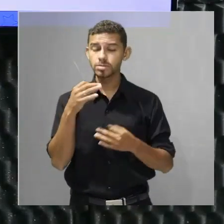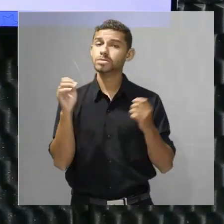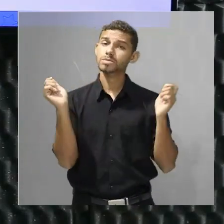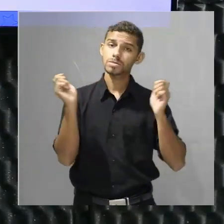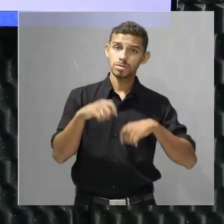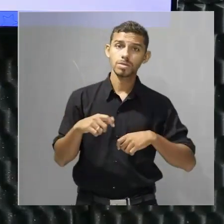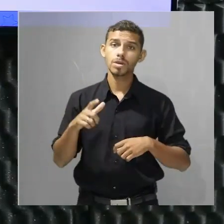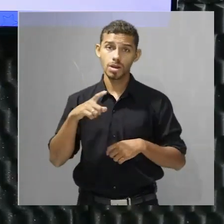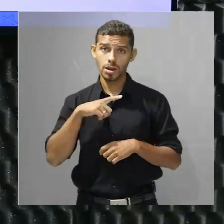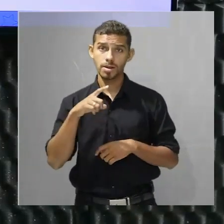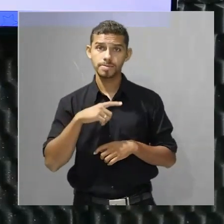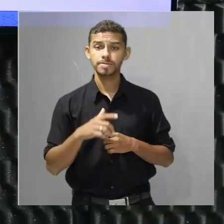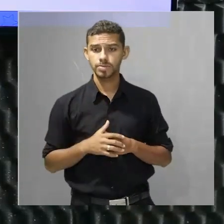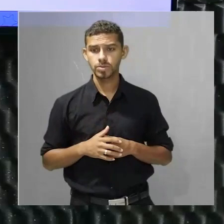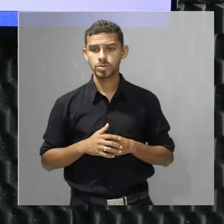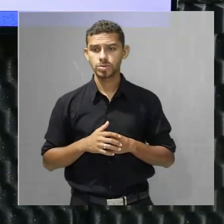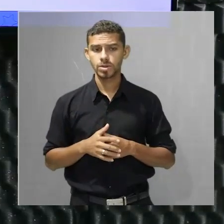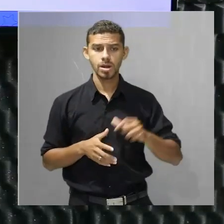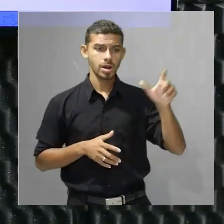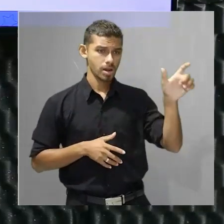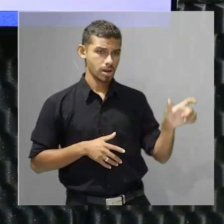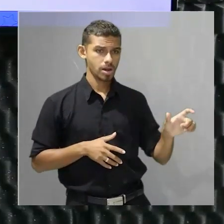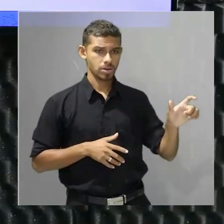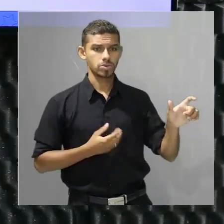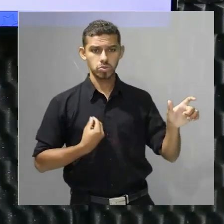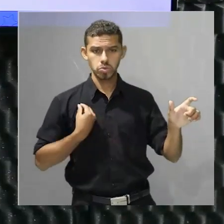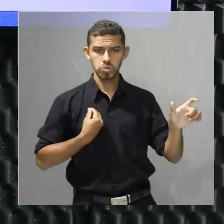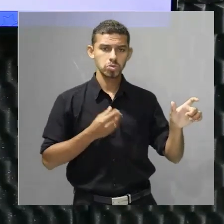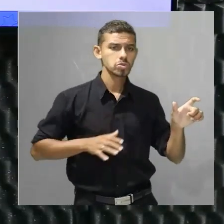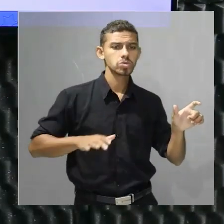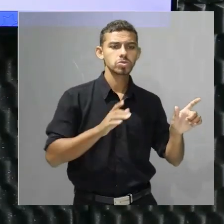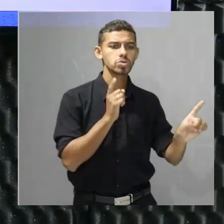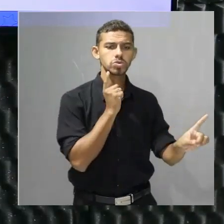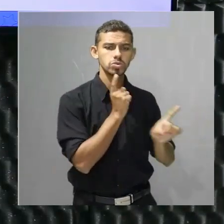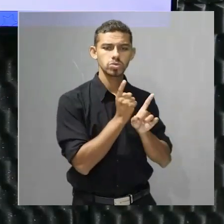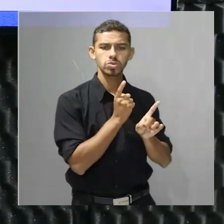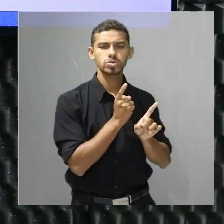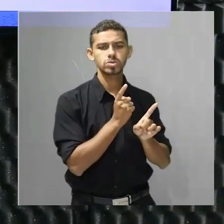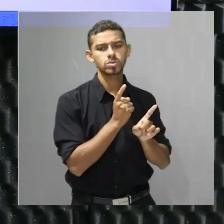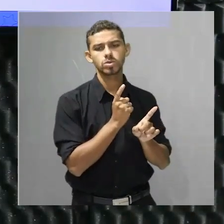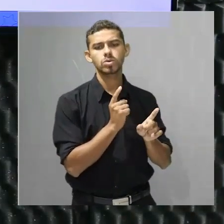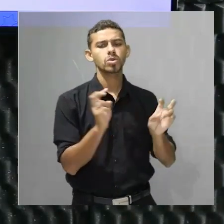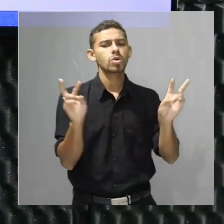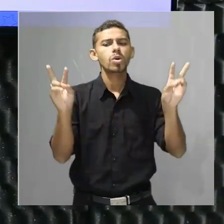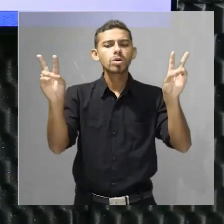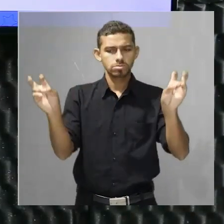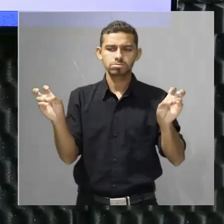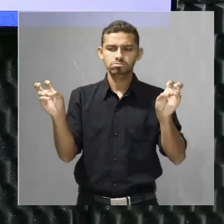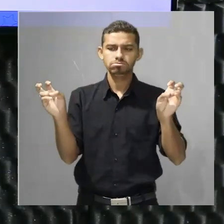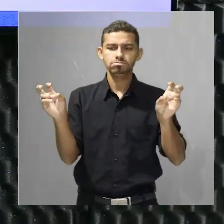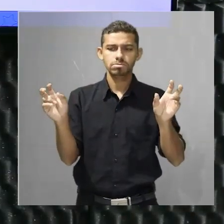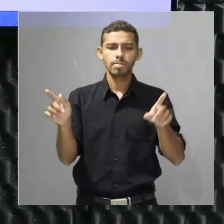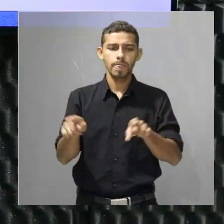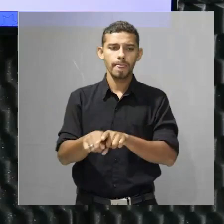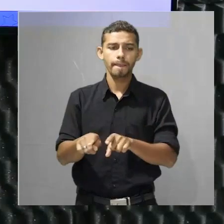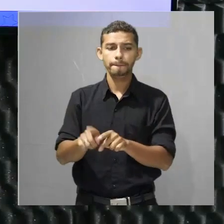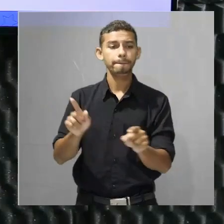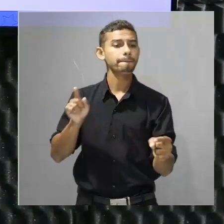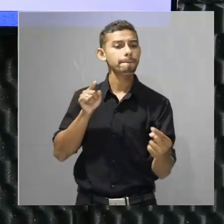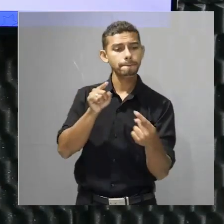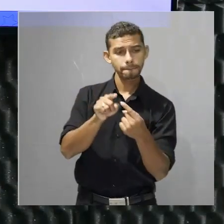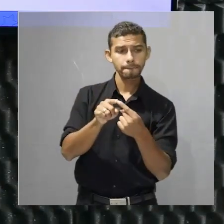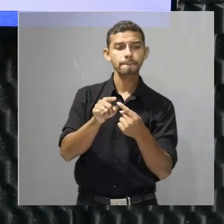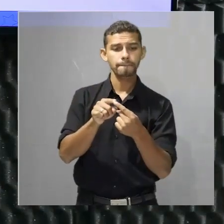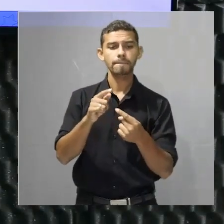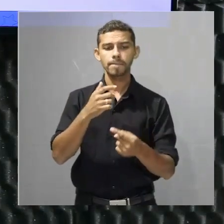vai considerar o seu interlocutor o ambiente que se encontra o assunto de que trata e a intenção do